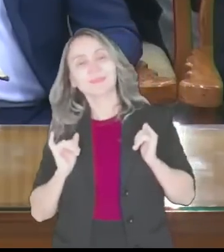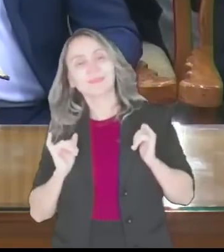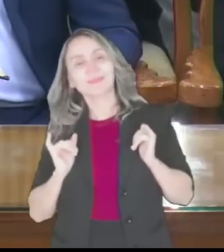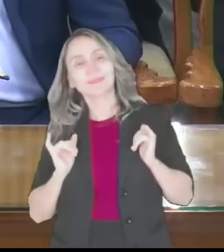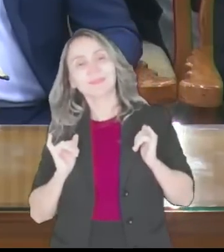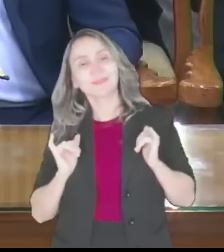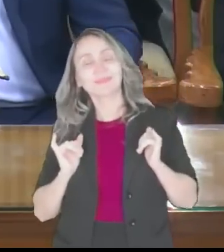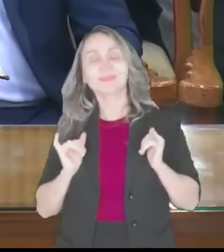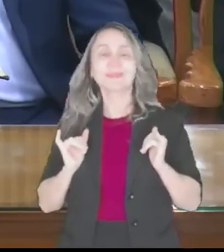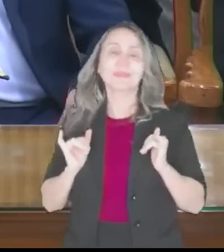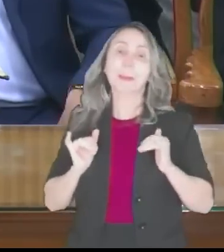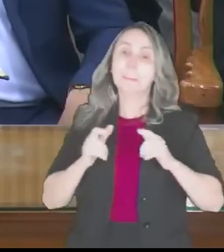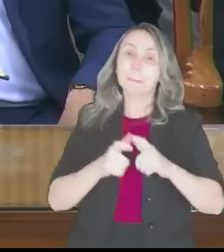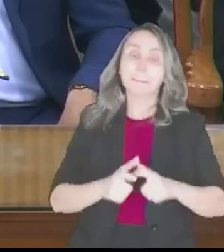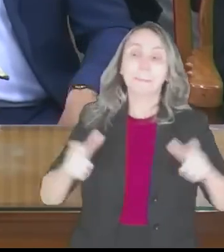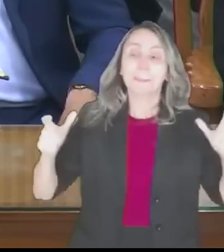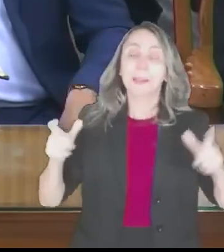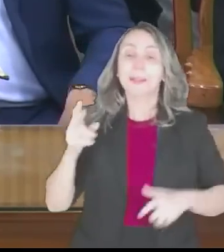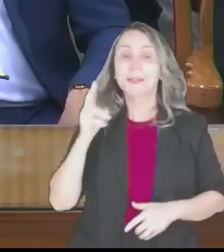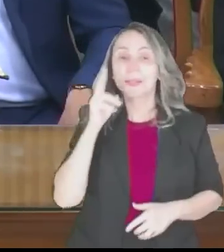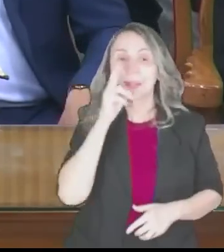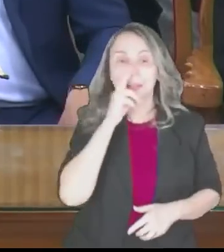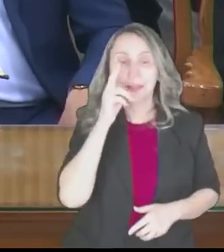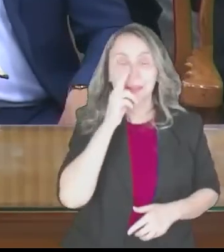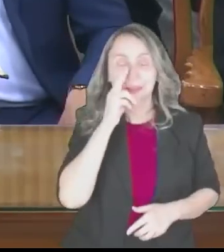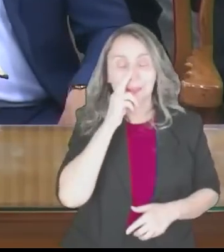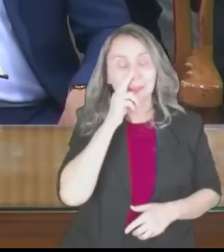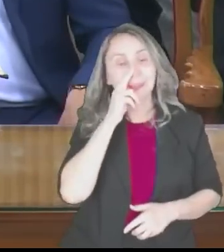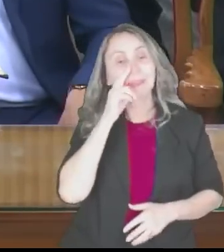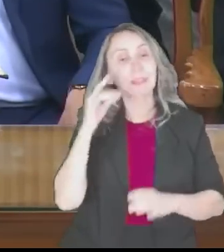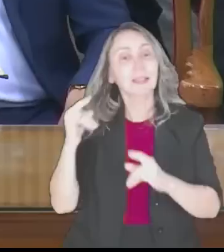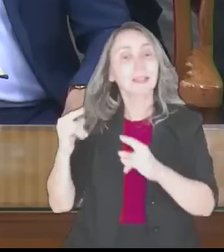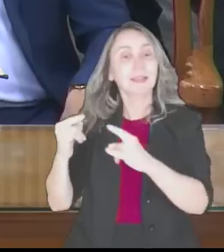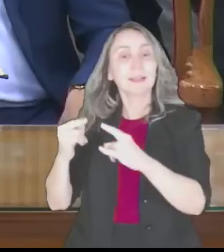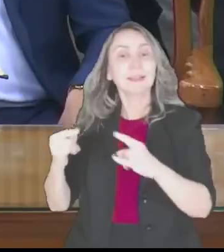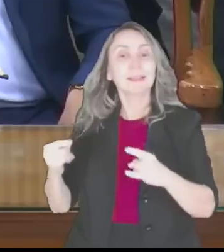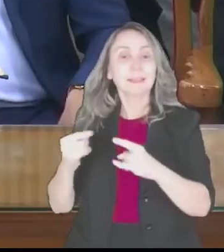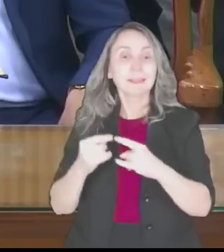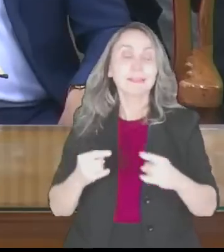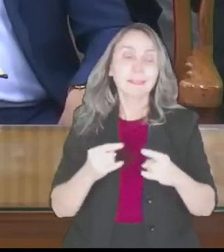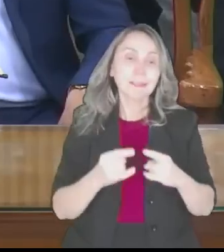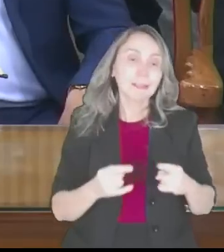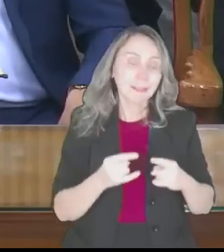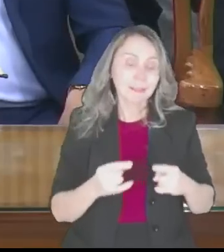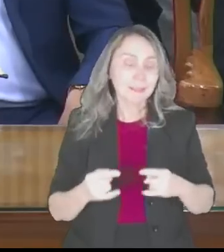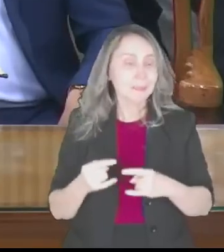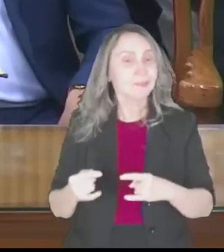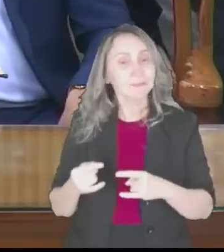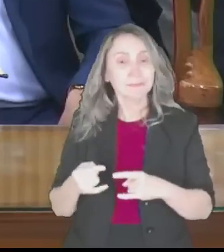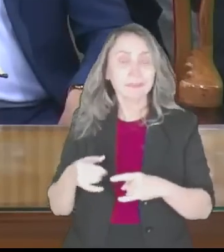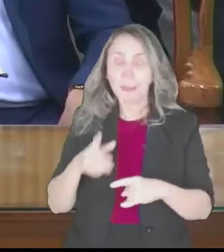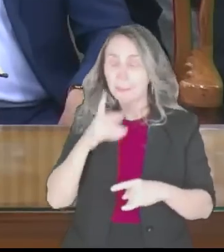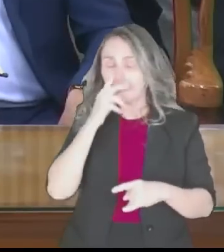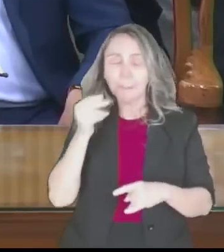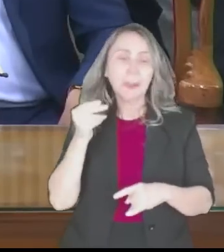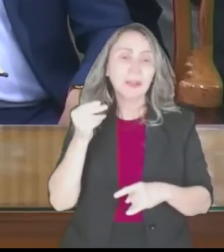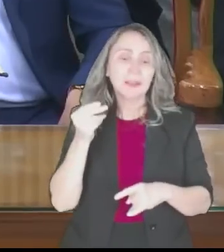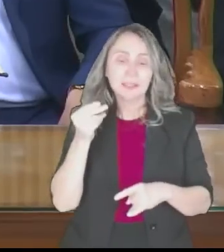A maioria dos cristãos estão nas tendas. Pouca gente está com o Senhor no